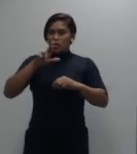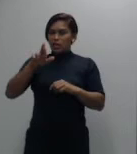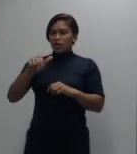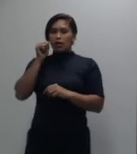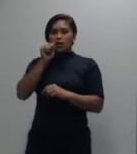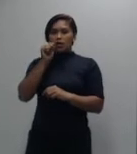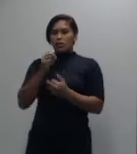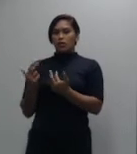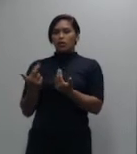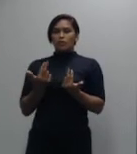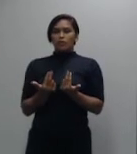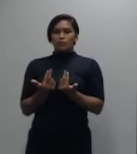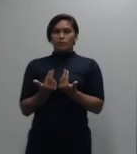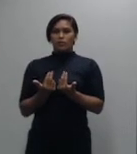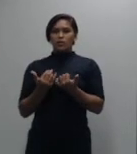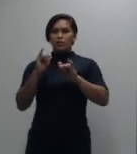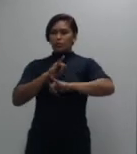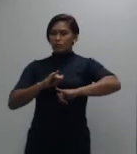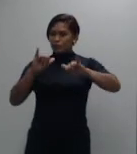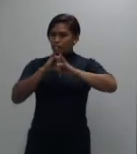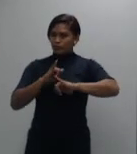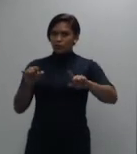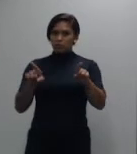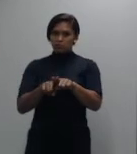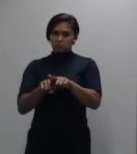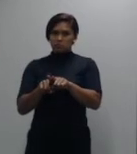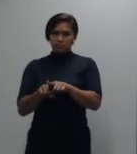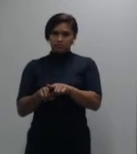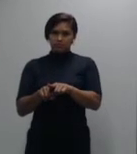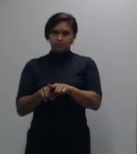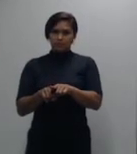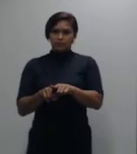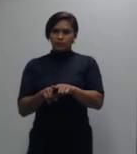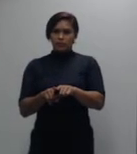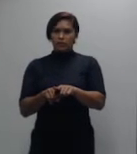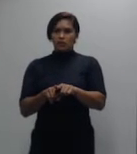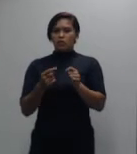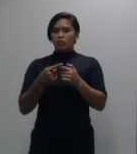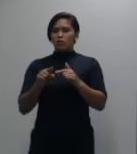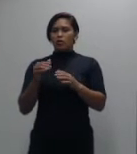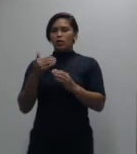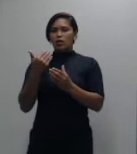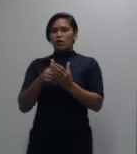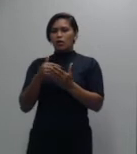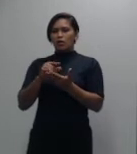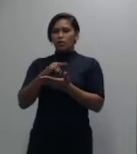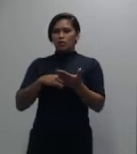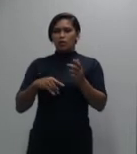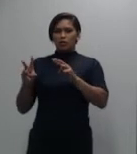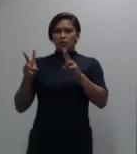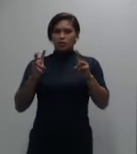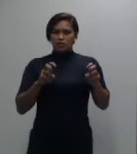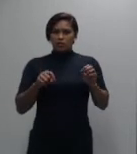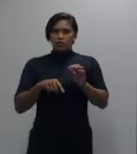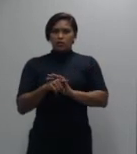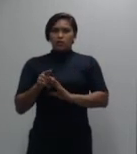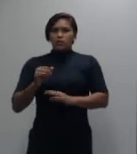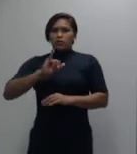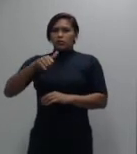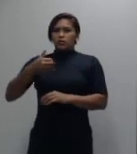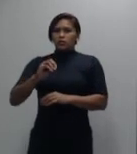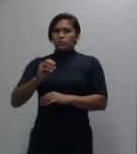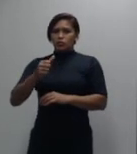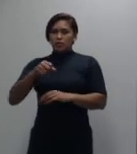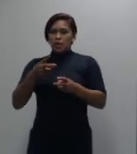mesma foi Informante nessa nessa obtenção de documento a boate o Dr Joaquim